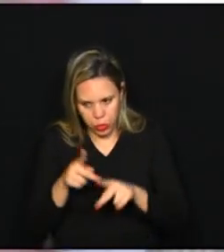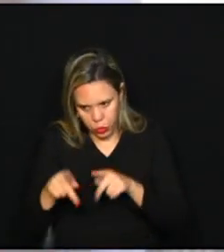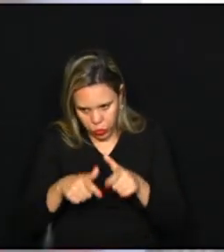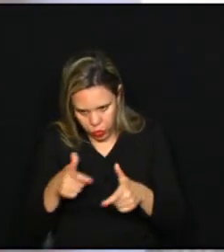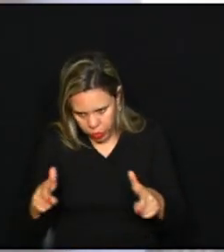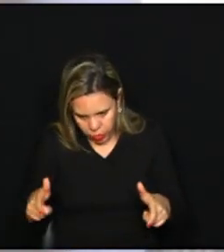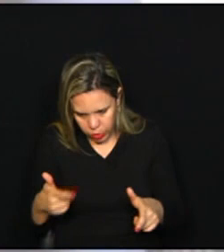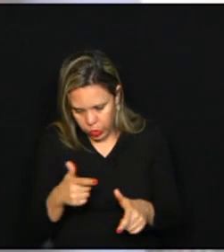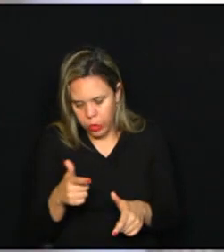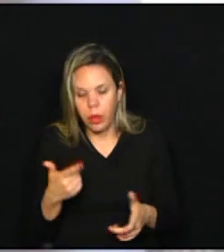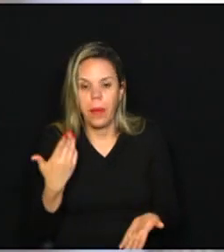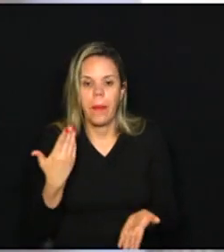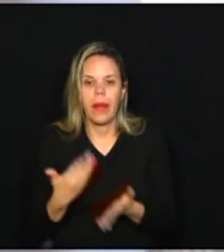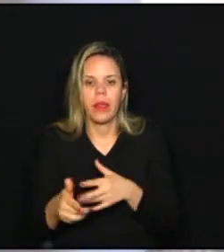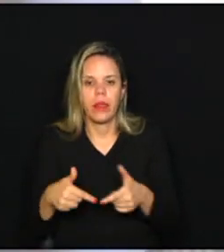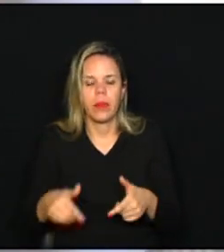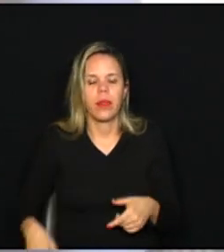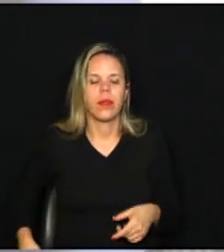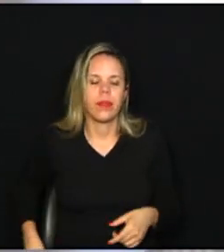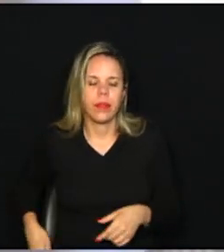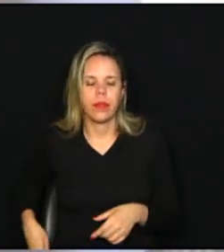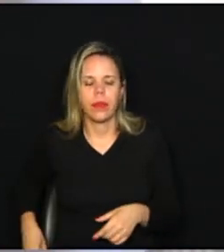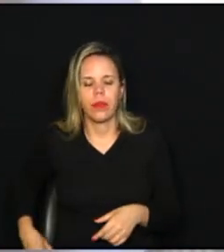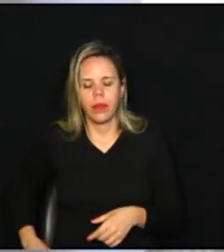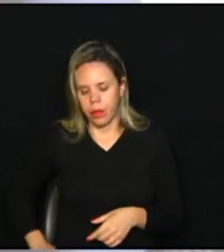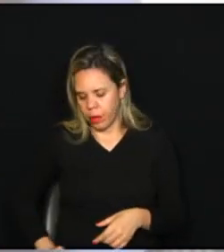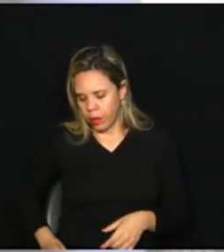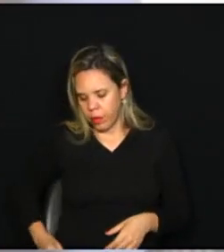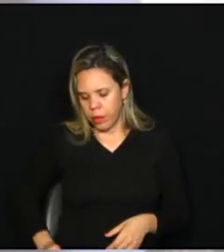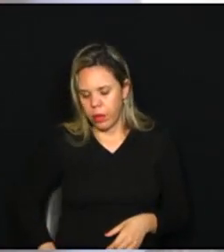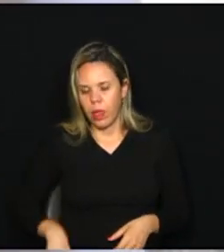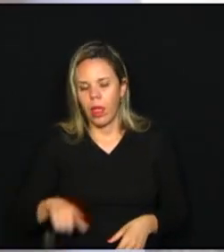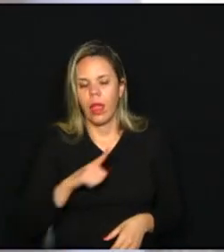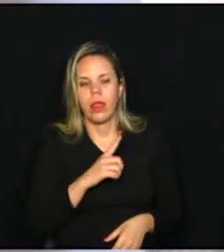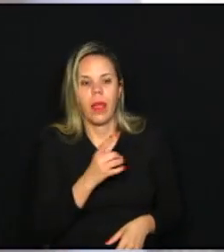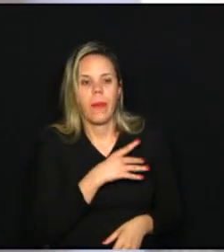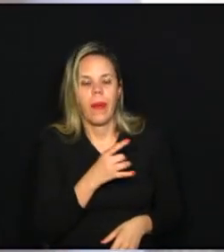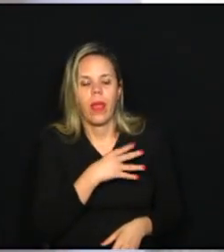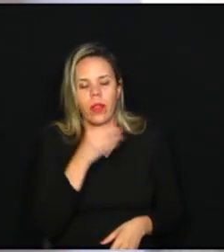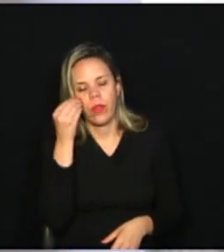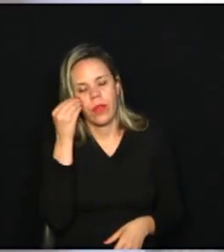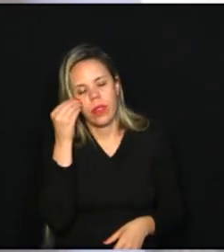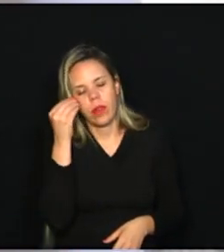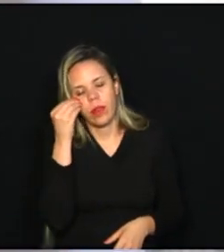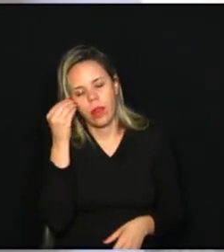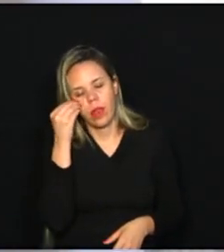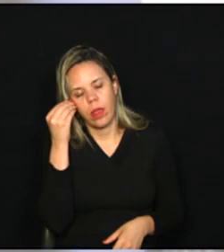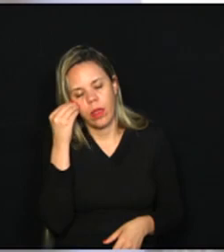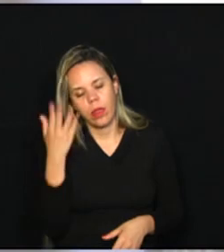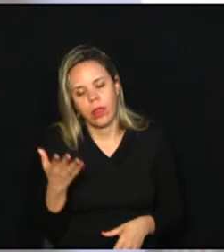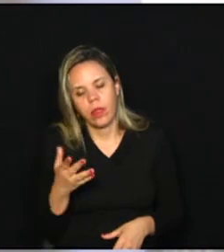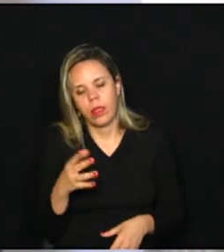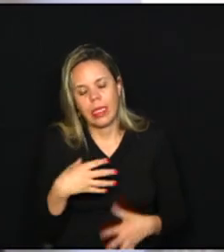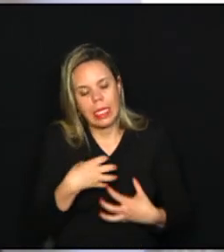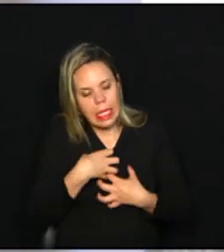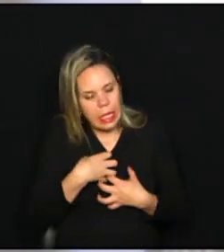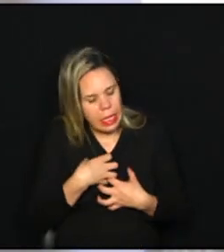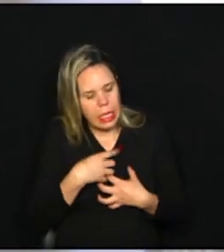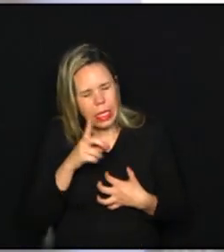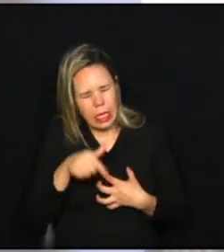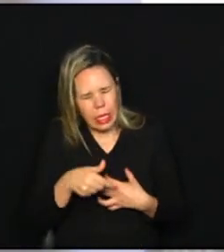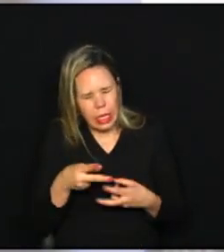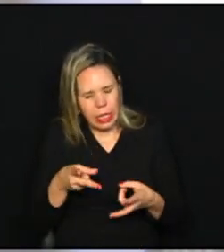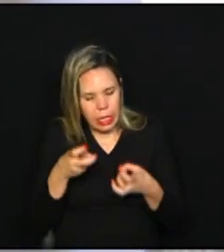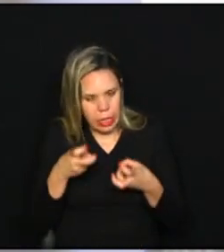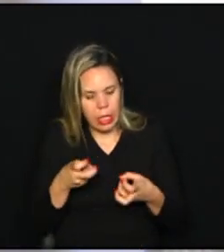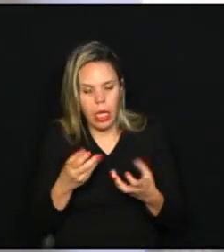um receio de se fazer o teste, né? Há um receio de se saber exatamente se aquilo que se sentiu, isso foi muito